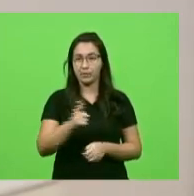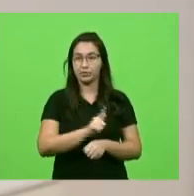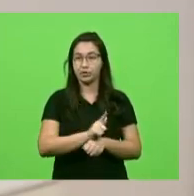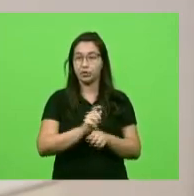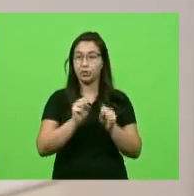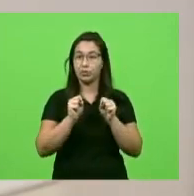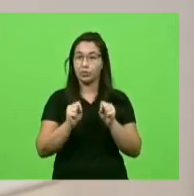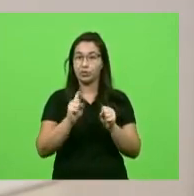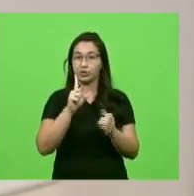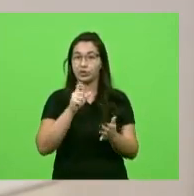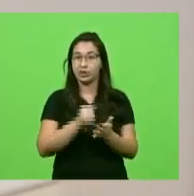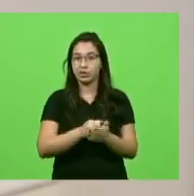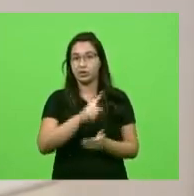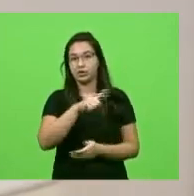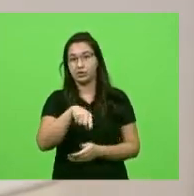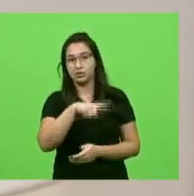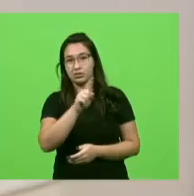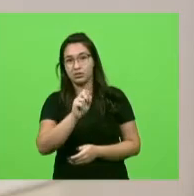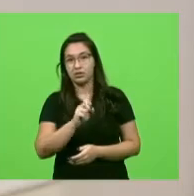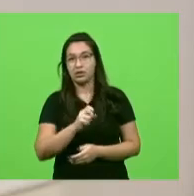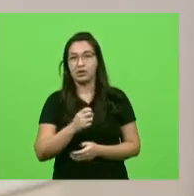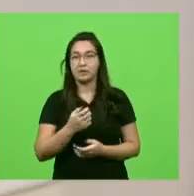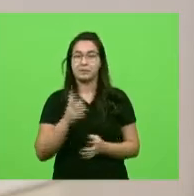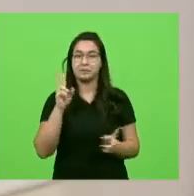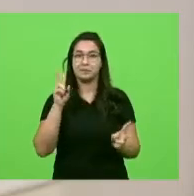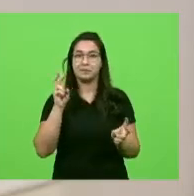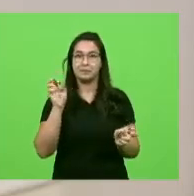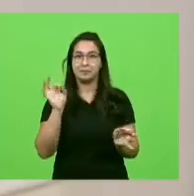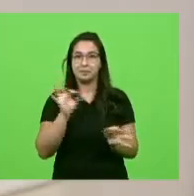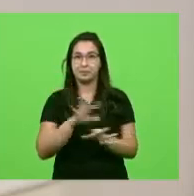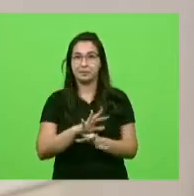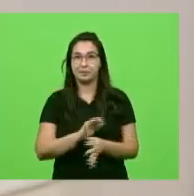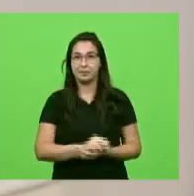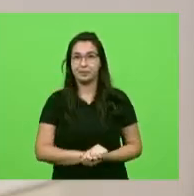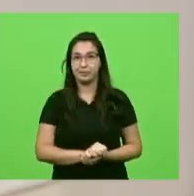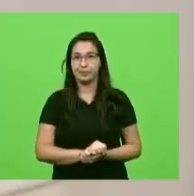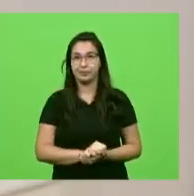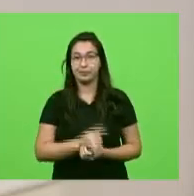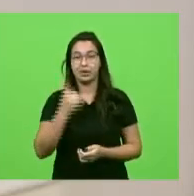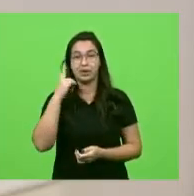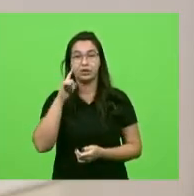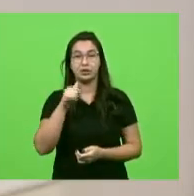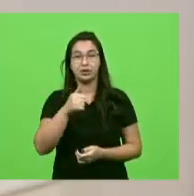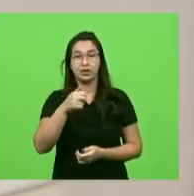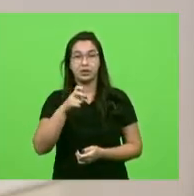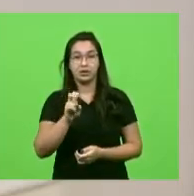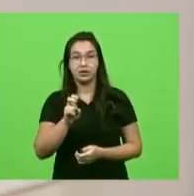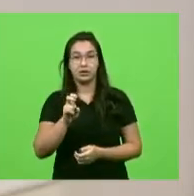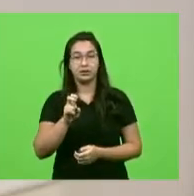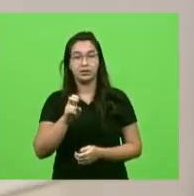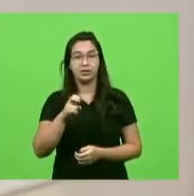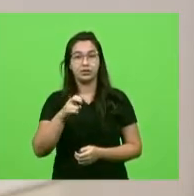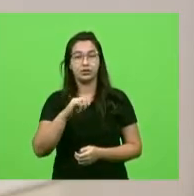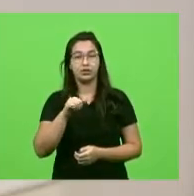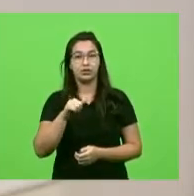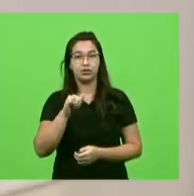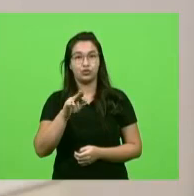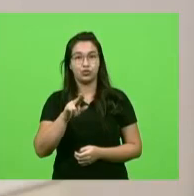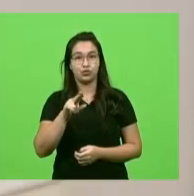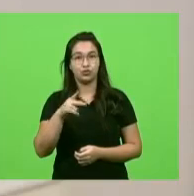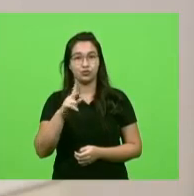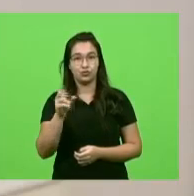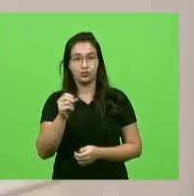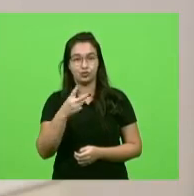decidir pela anulação do procedimento, fecha aspas. Em 15 de junho de 2020, o novo superintendente de